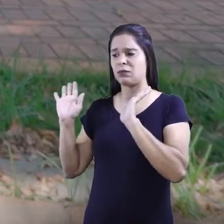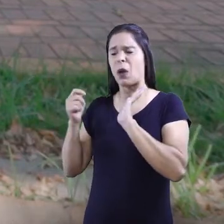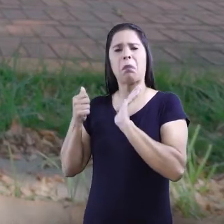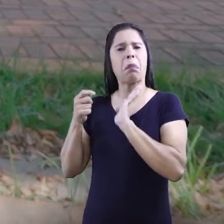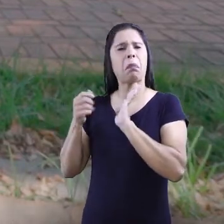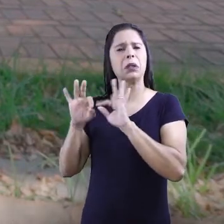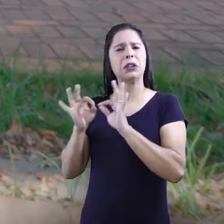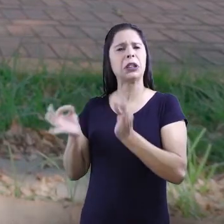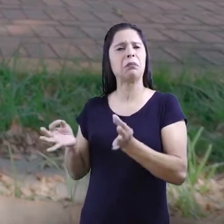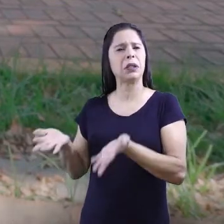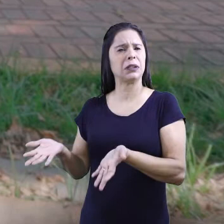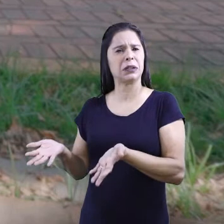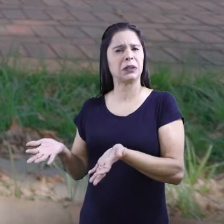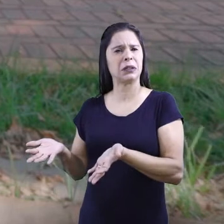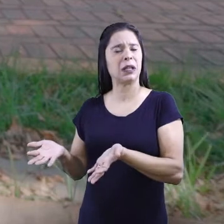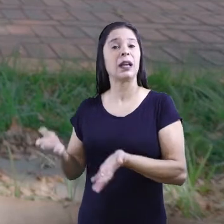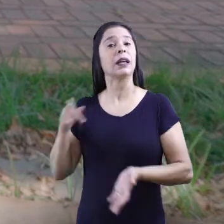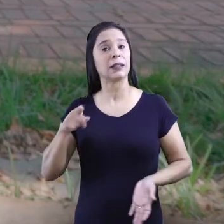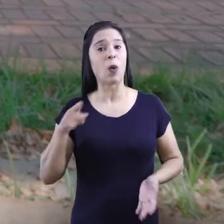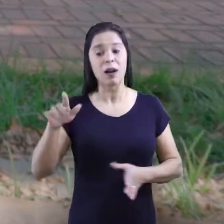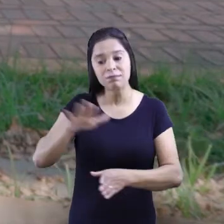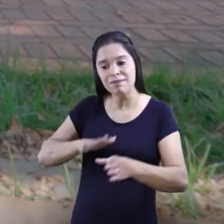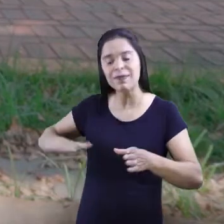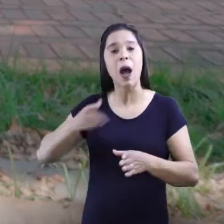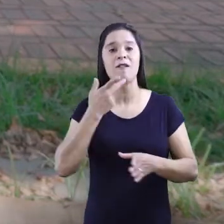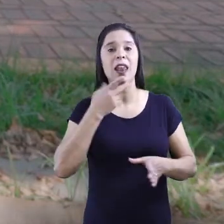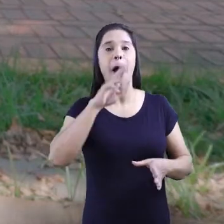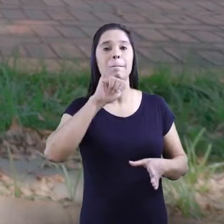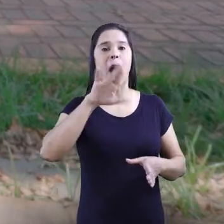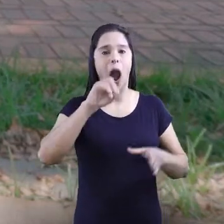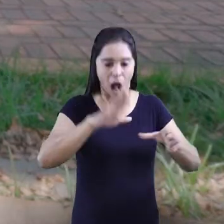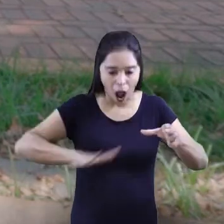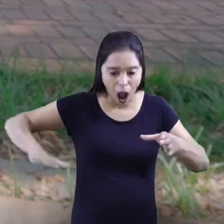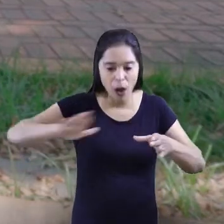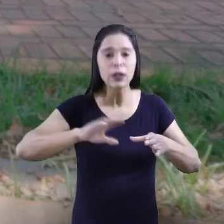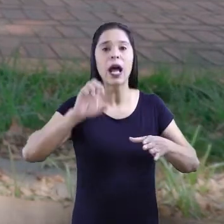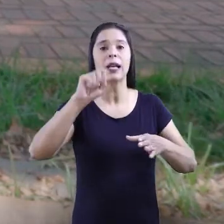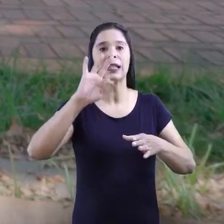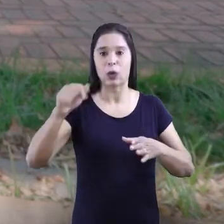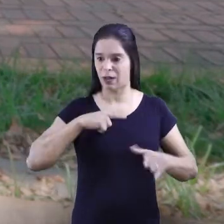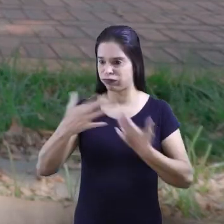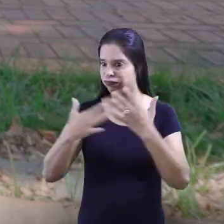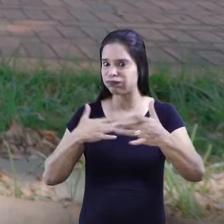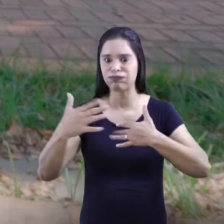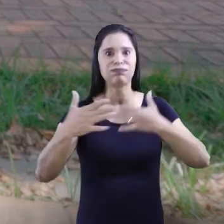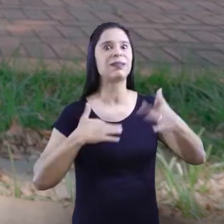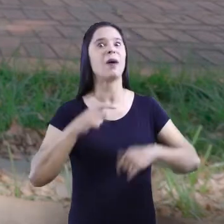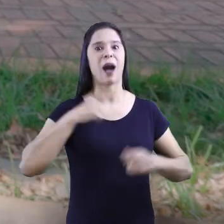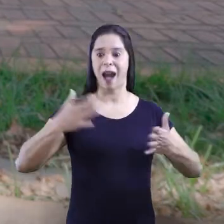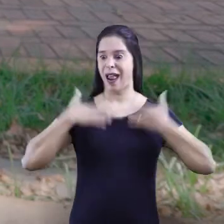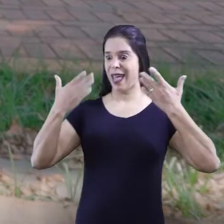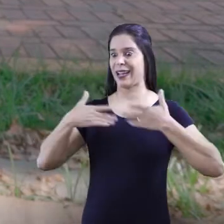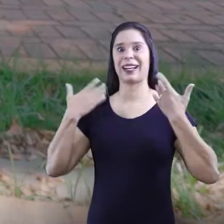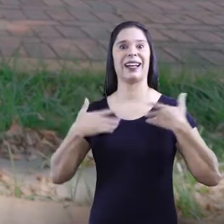pequena, também ainda bem inexpressiva, e o bairro da estação é que vai trazer todo esse movimento,